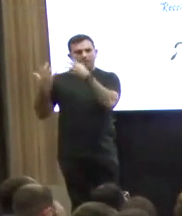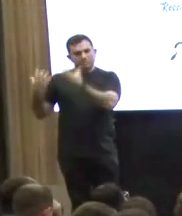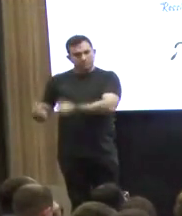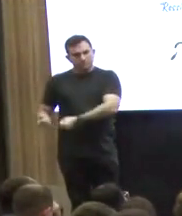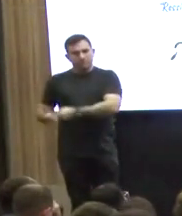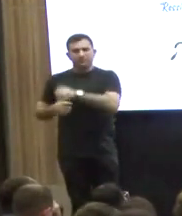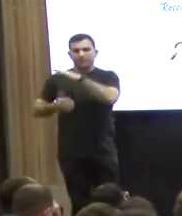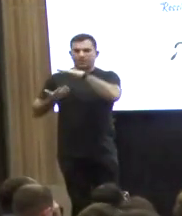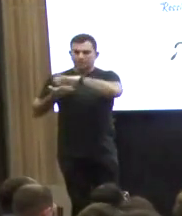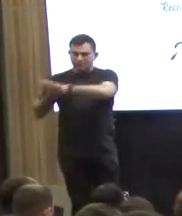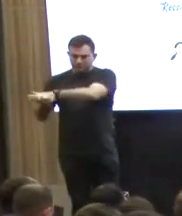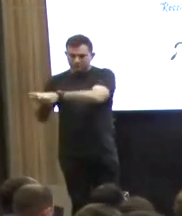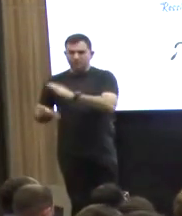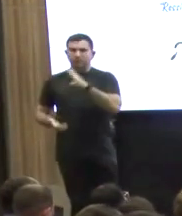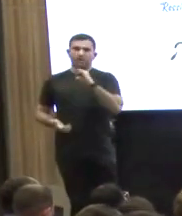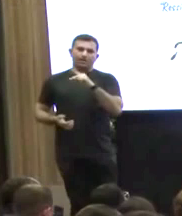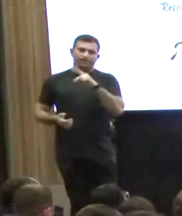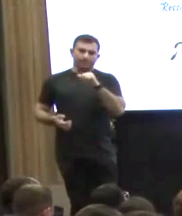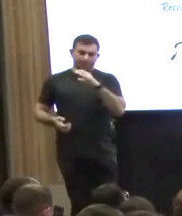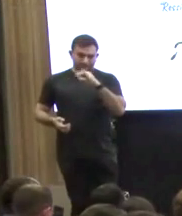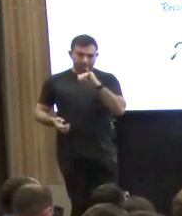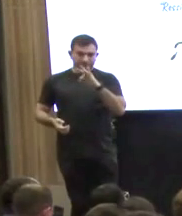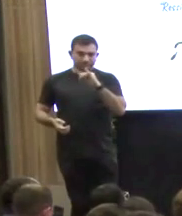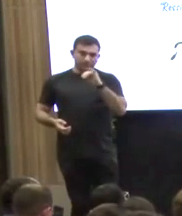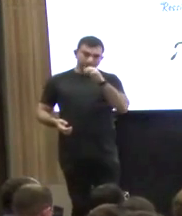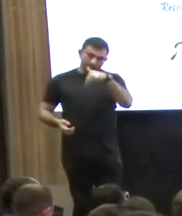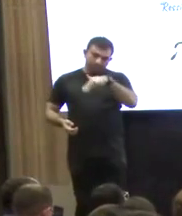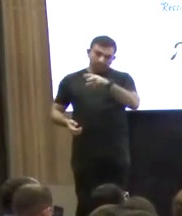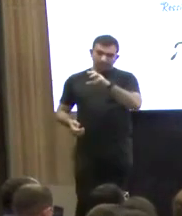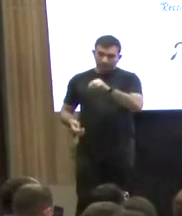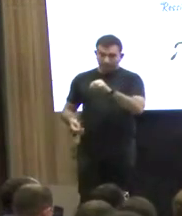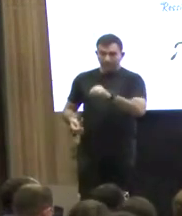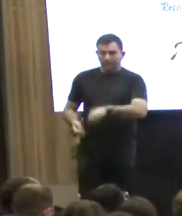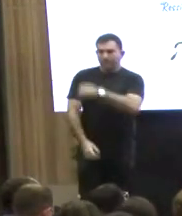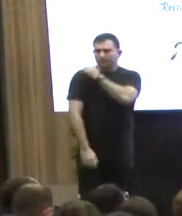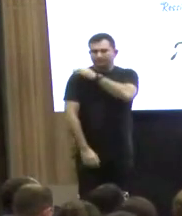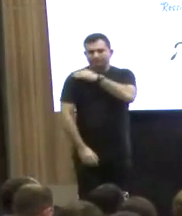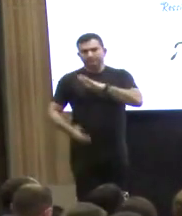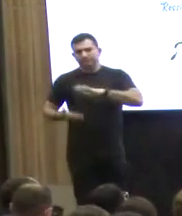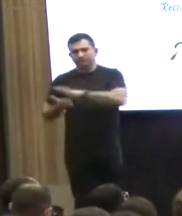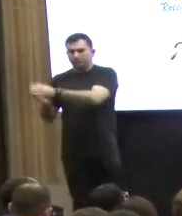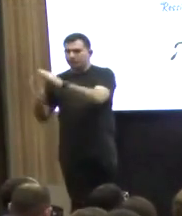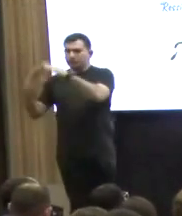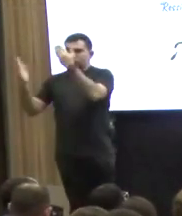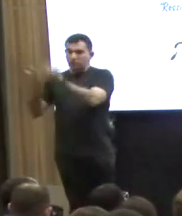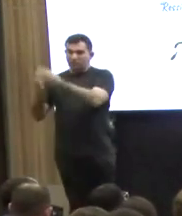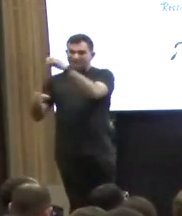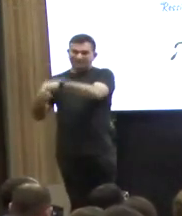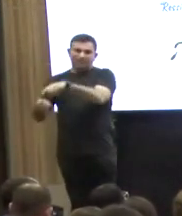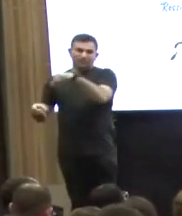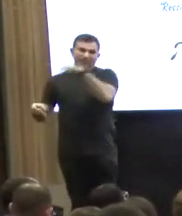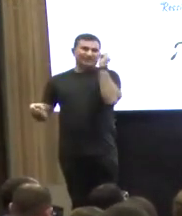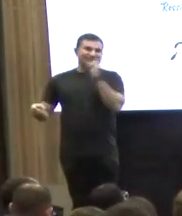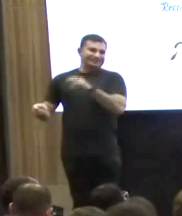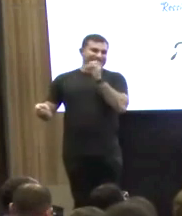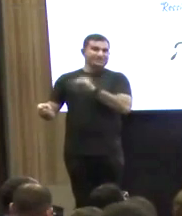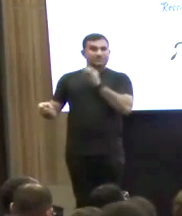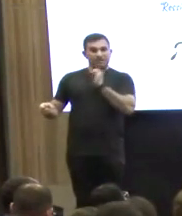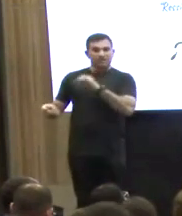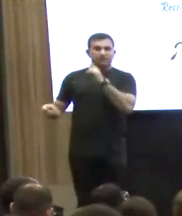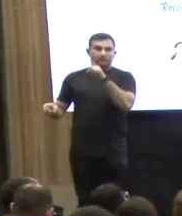escola. Primeira coisa. E digamos que a escola só herdasse, e daí ela não tem nada a fazer com isso? Mais do que herdar, a escola